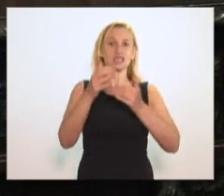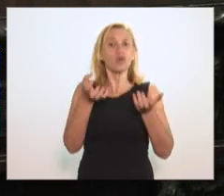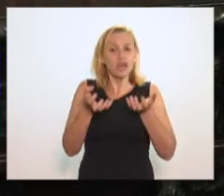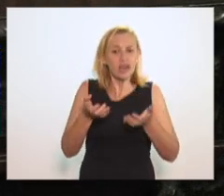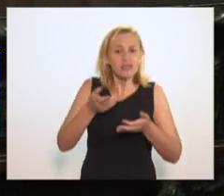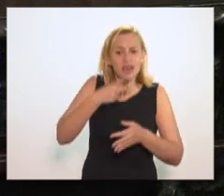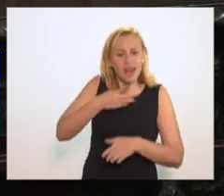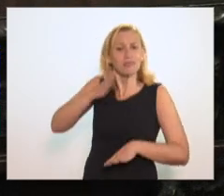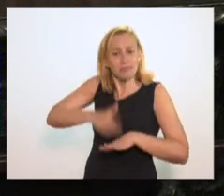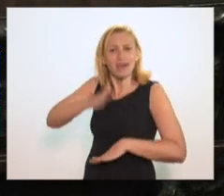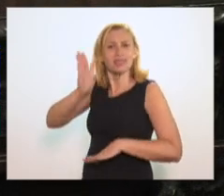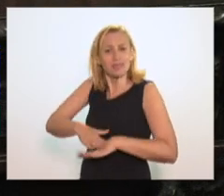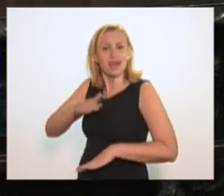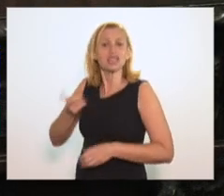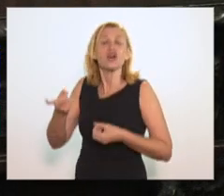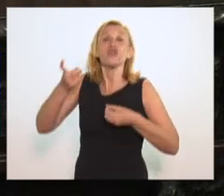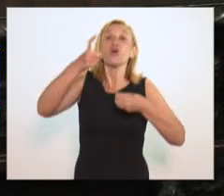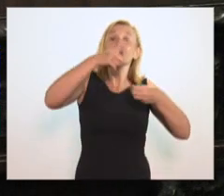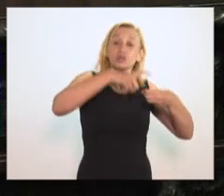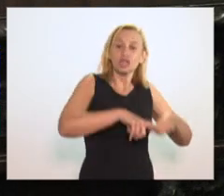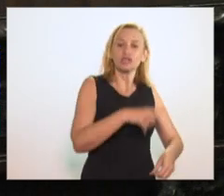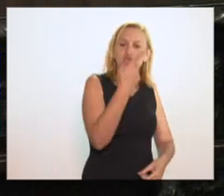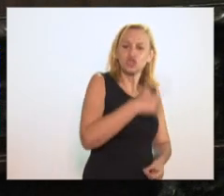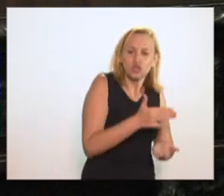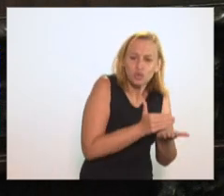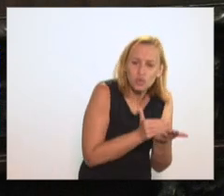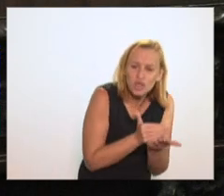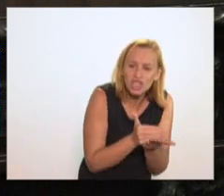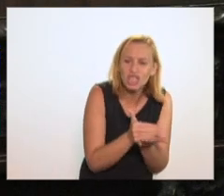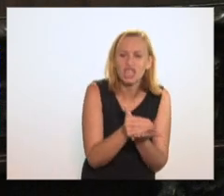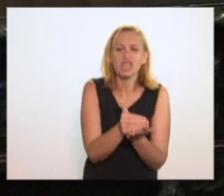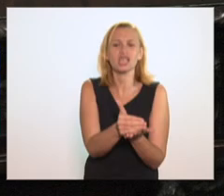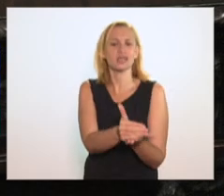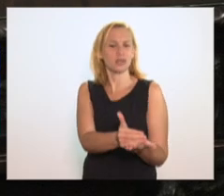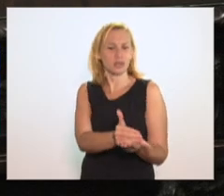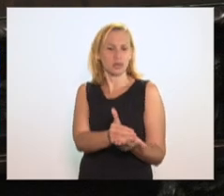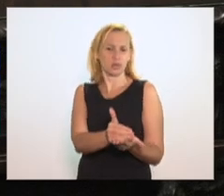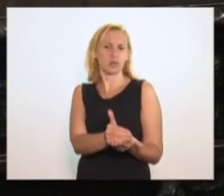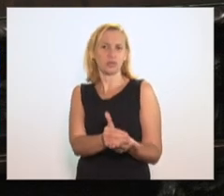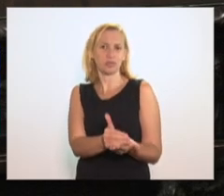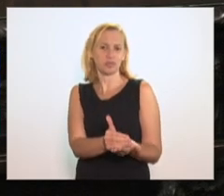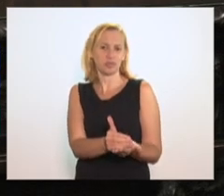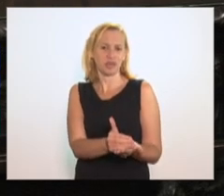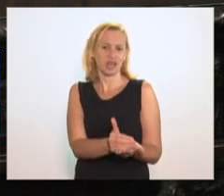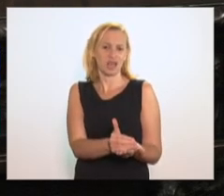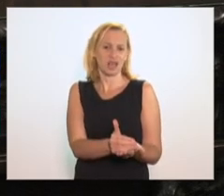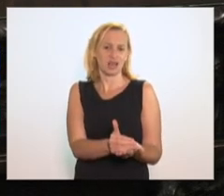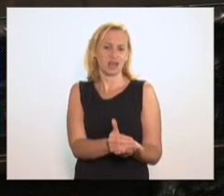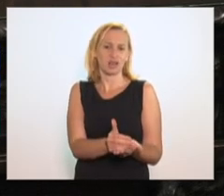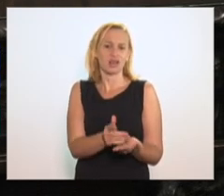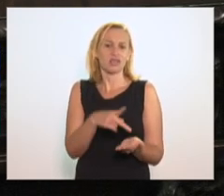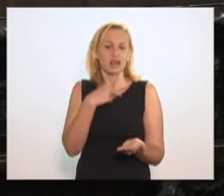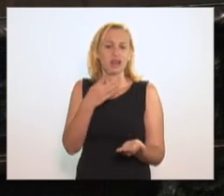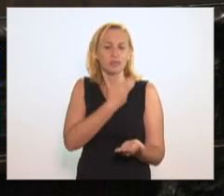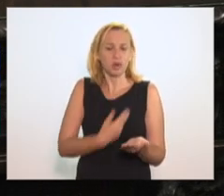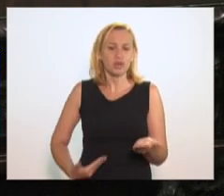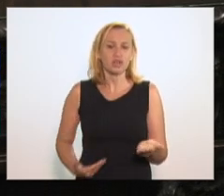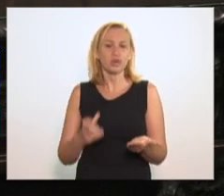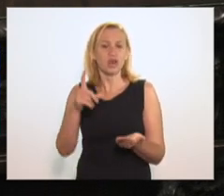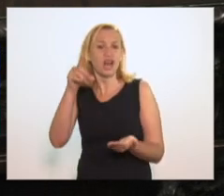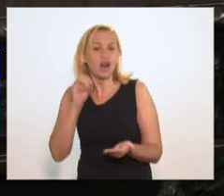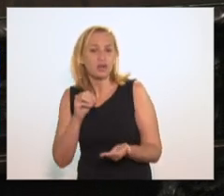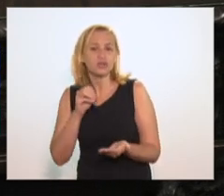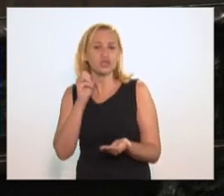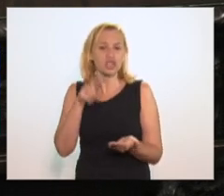mais uma vez voltando no princípio que tem sido fixado pelo governador Cláudio Castro